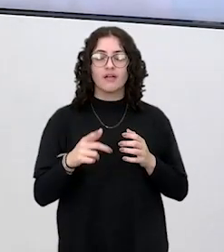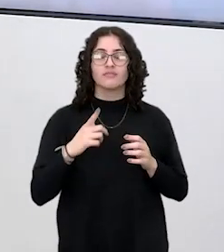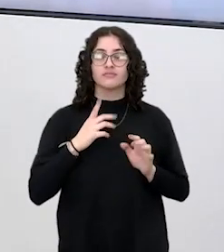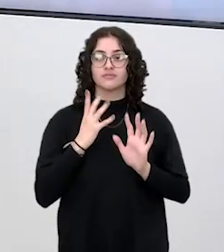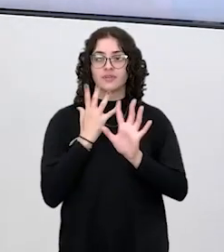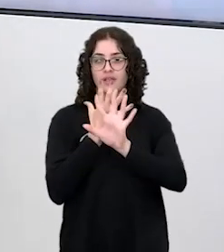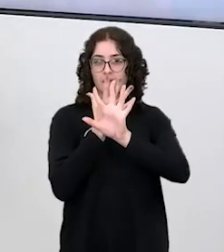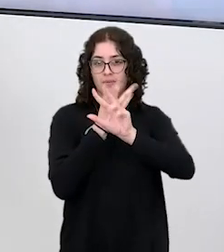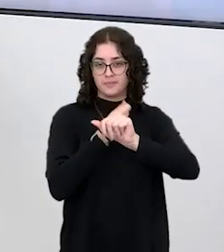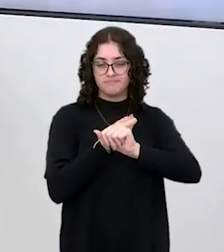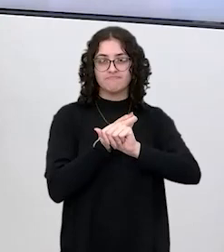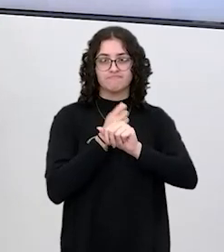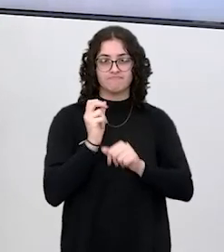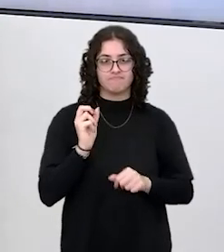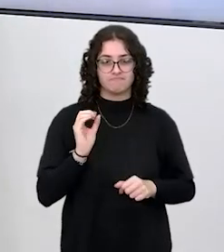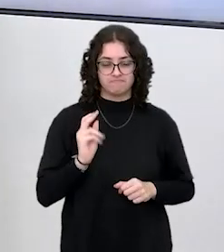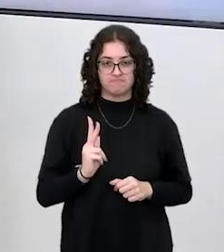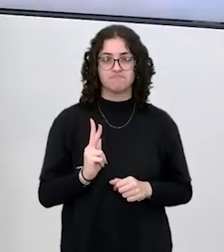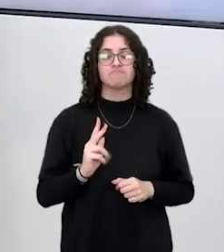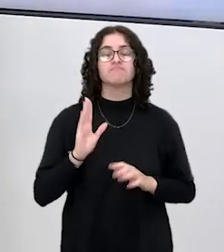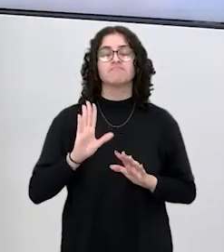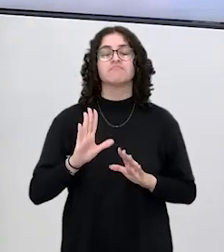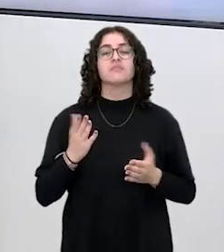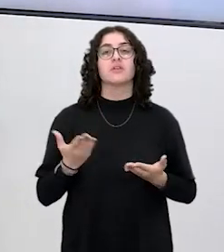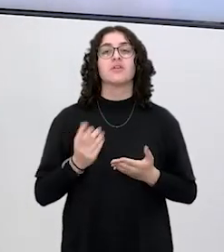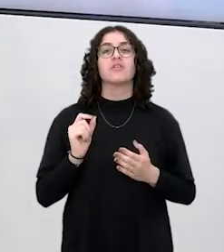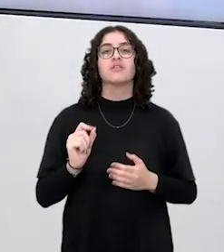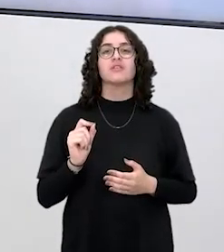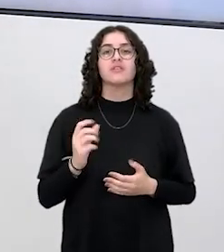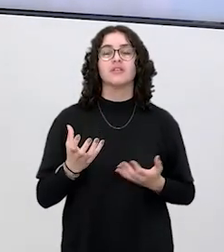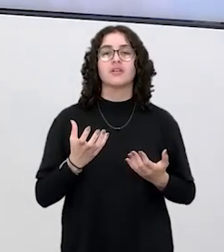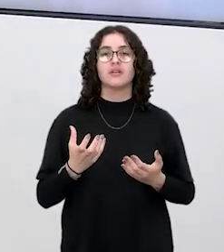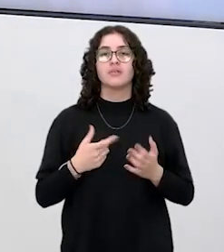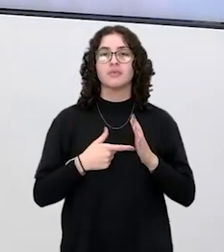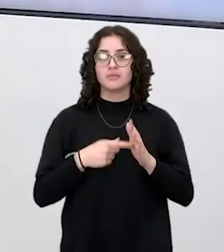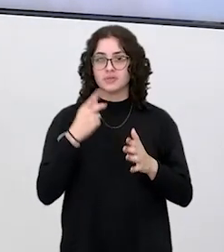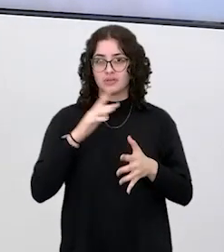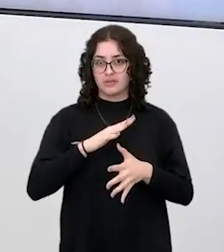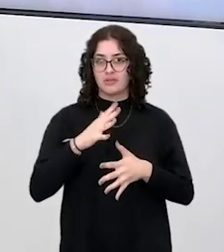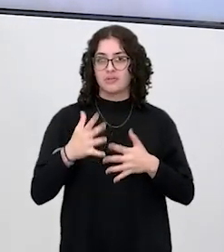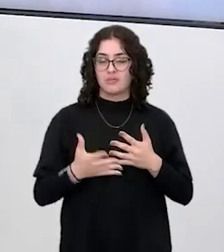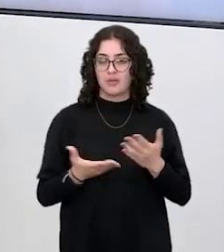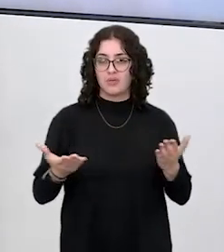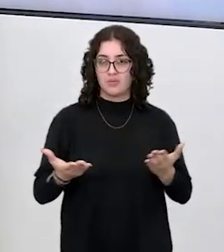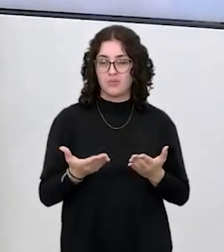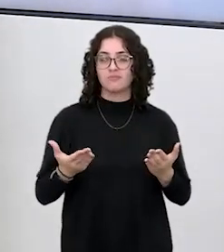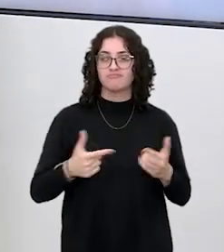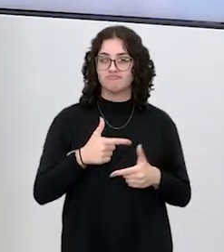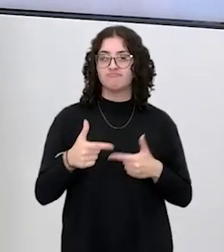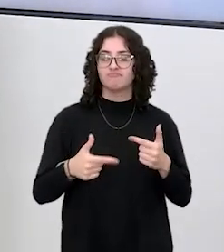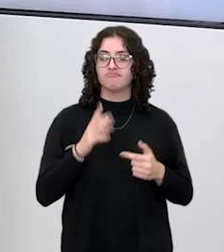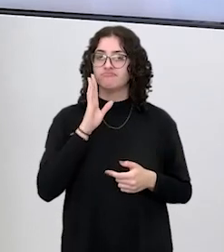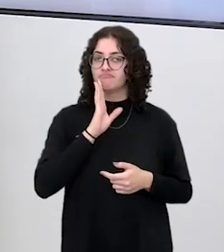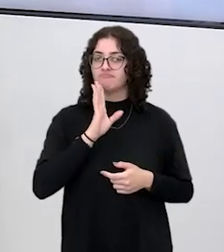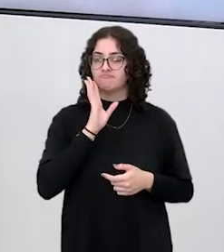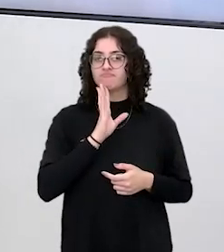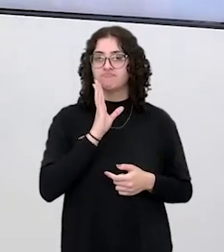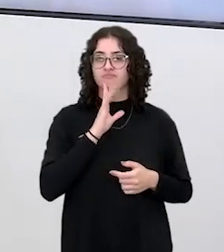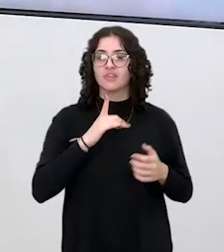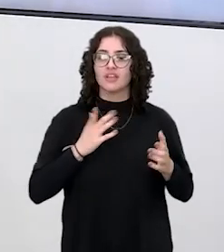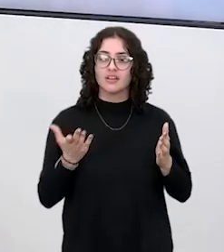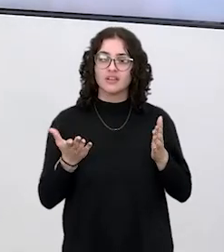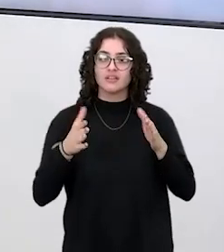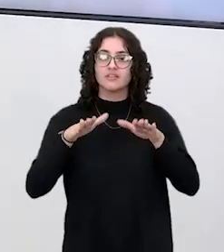transdisciplinar. Eu queria hoje inverter aqui a ordem, apresentar a galera de Libras, que faz esse trabalho super bacana de